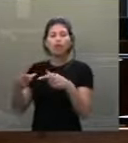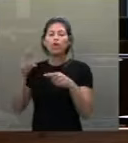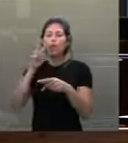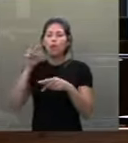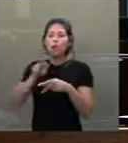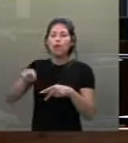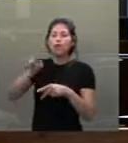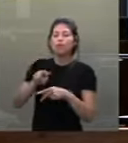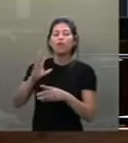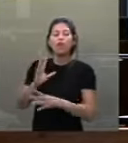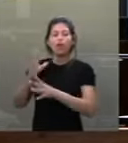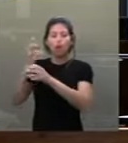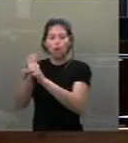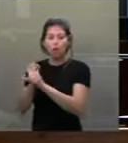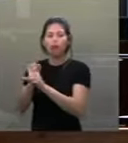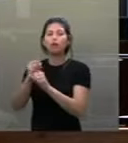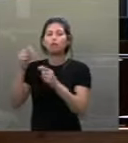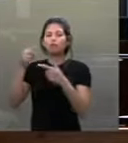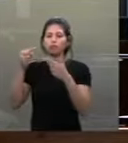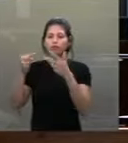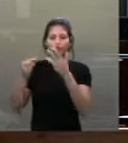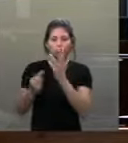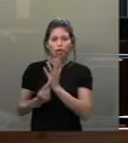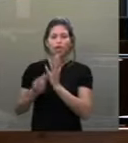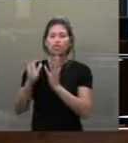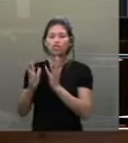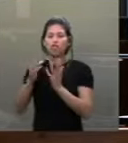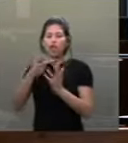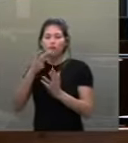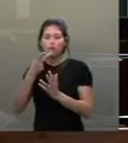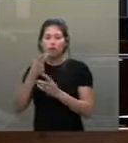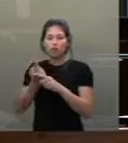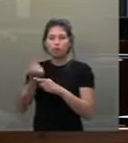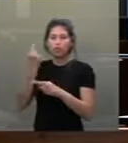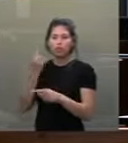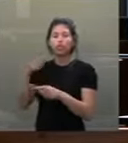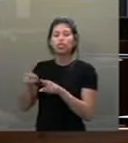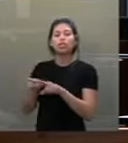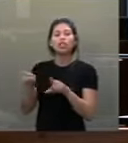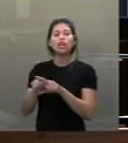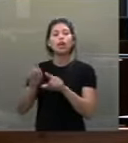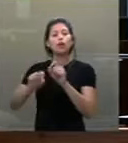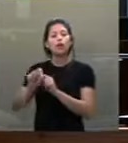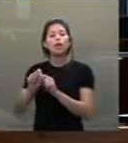as supracitadas como as mais adequadas, as que mencionamos antes, minorando